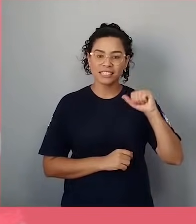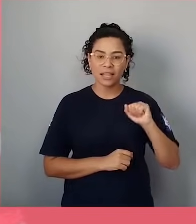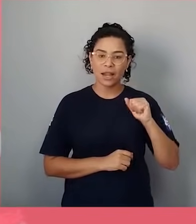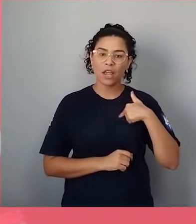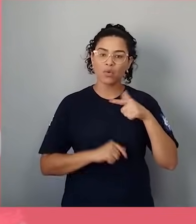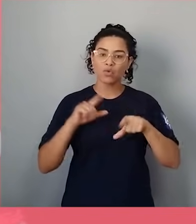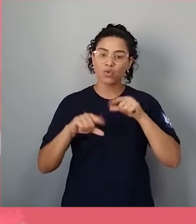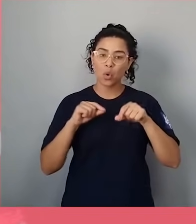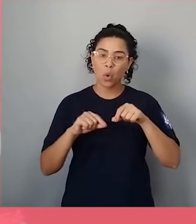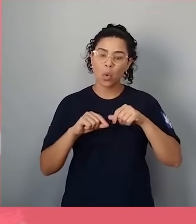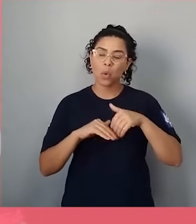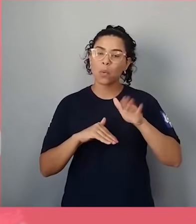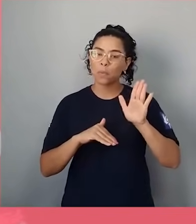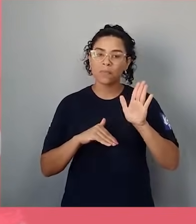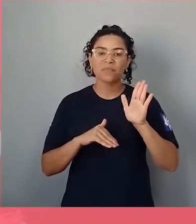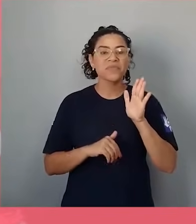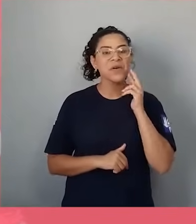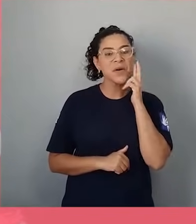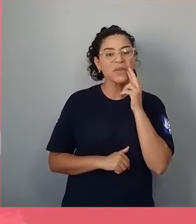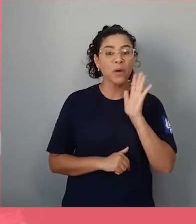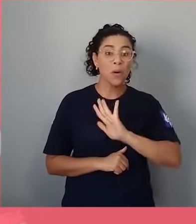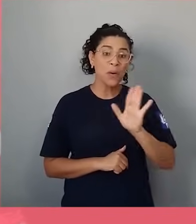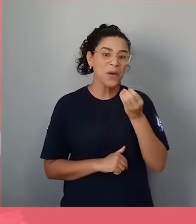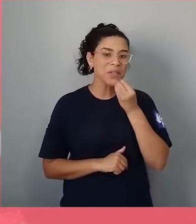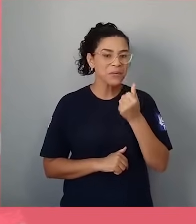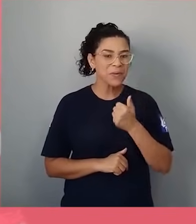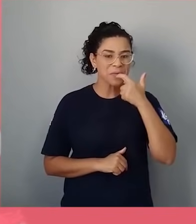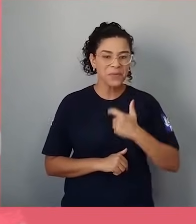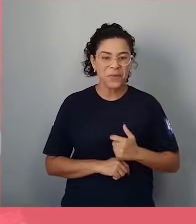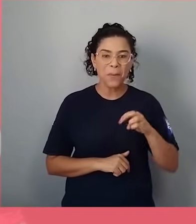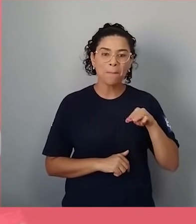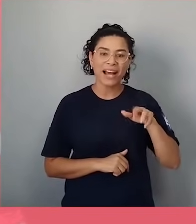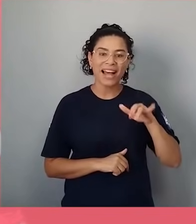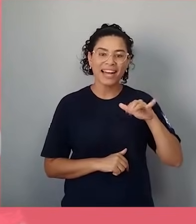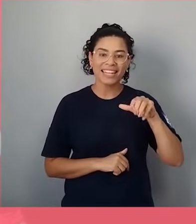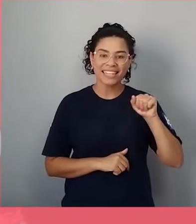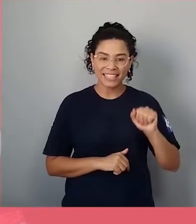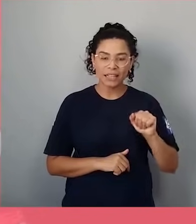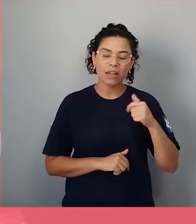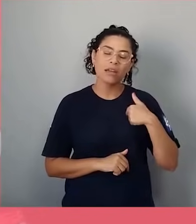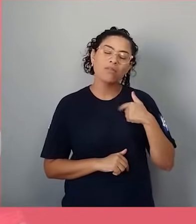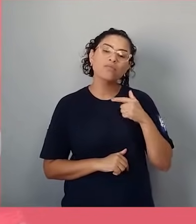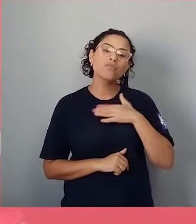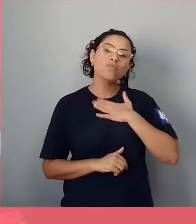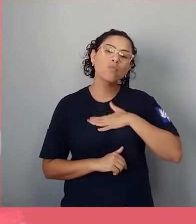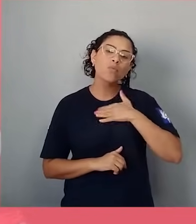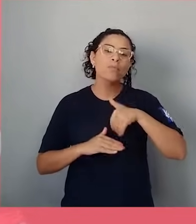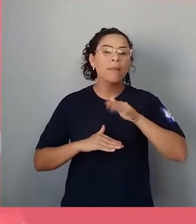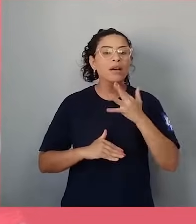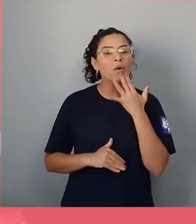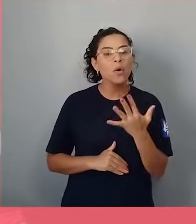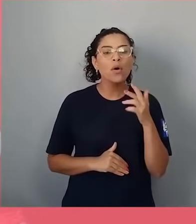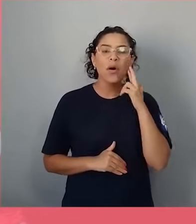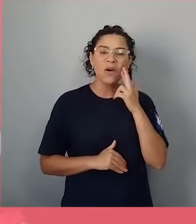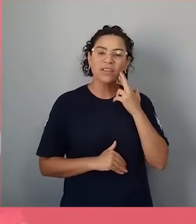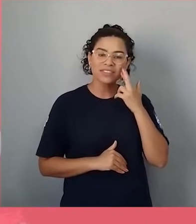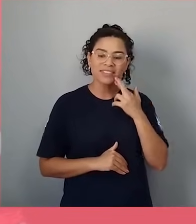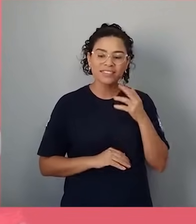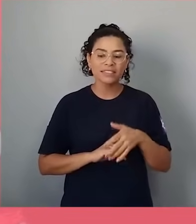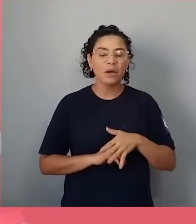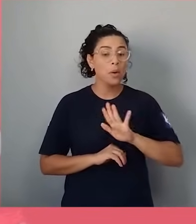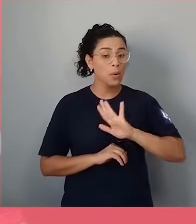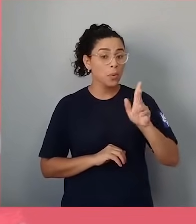rosa. Oi, tudo bem? Meu nome é Maria Eduarda. Minha cor favorita é rosa.